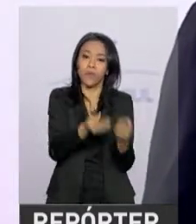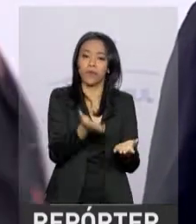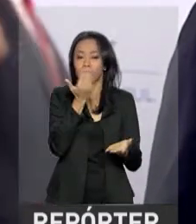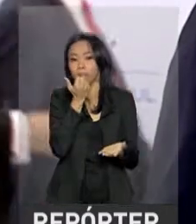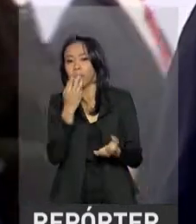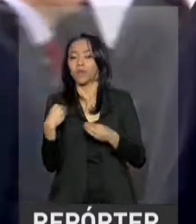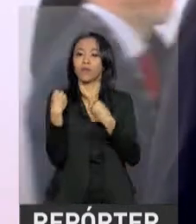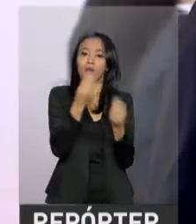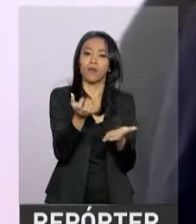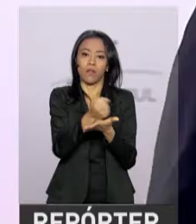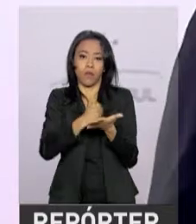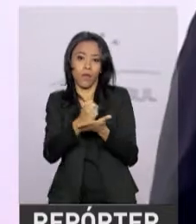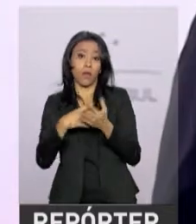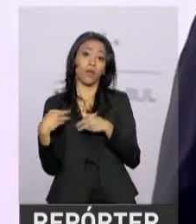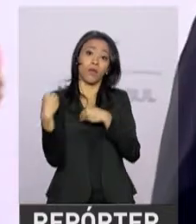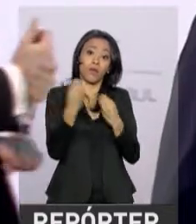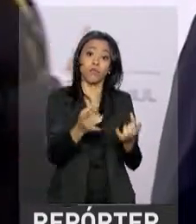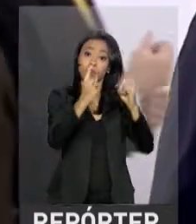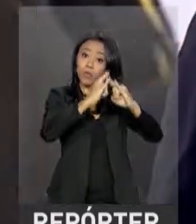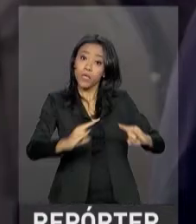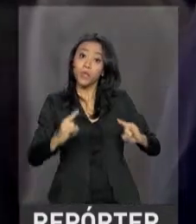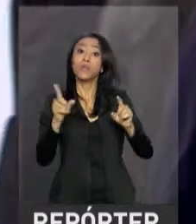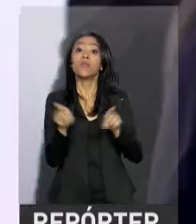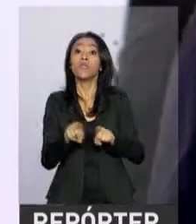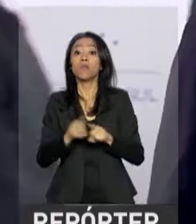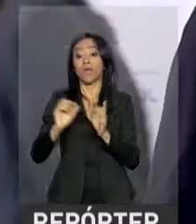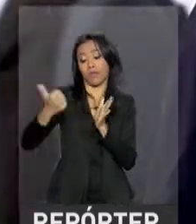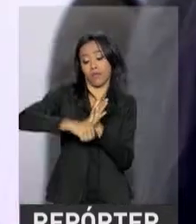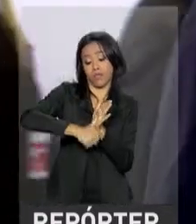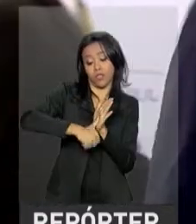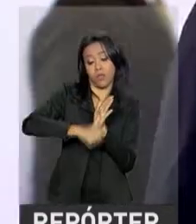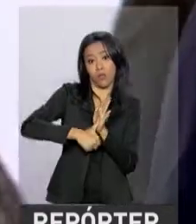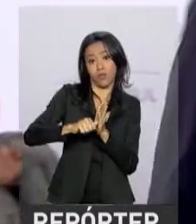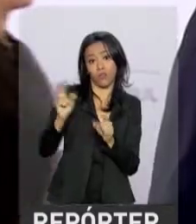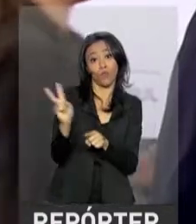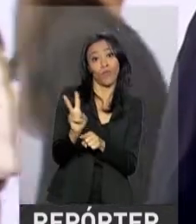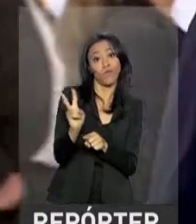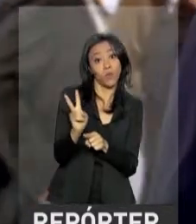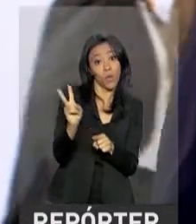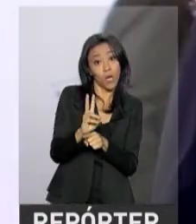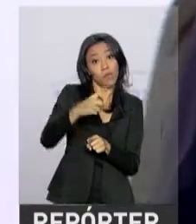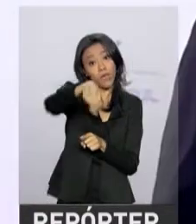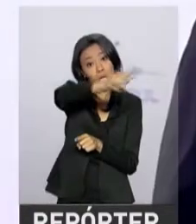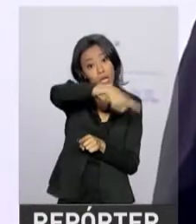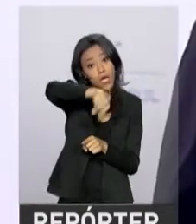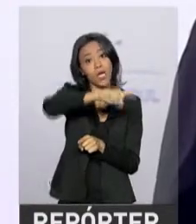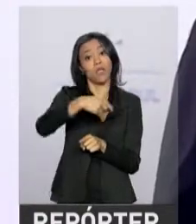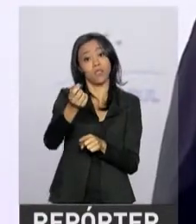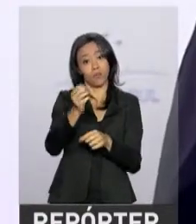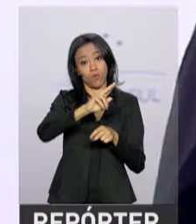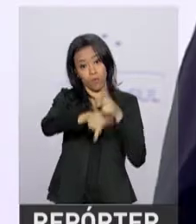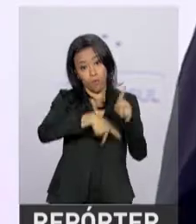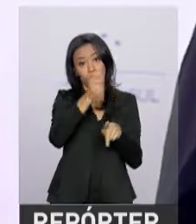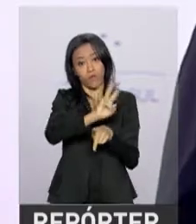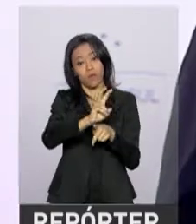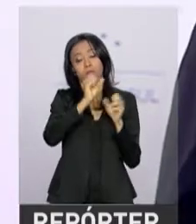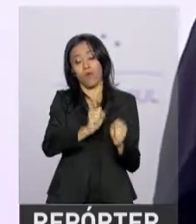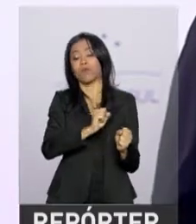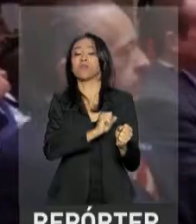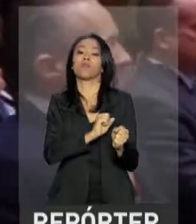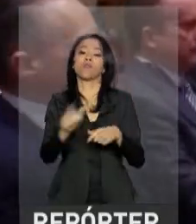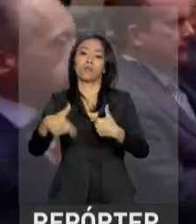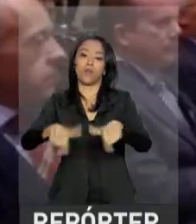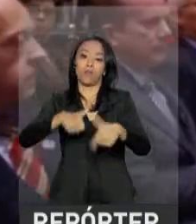de abrigo e até de uma carteira de identidade provisória para permitir que os venezuelanos possam trabalhar no